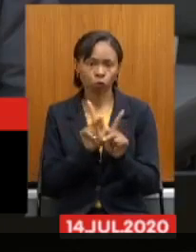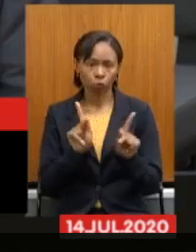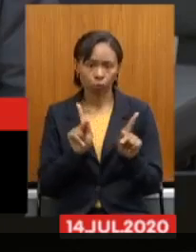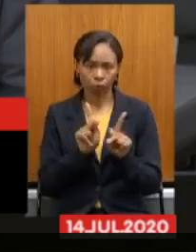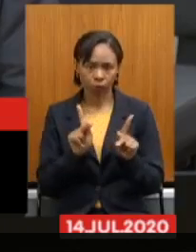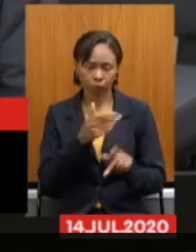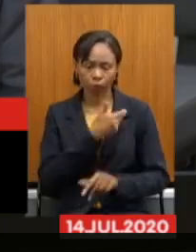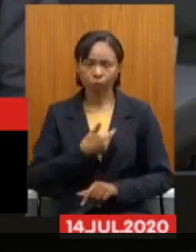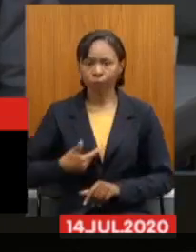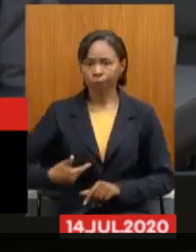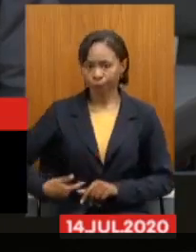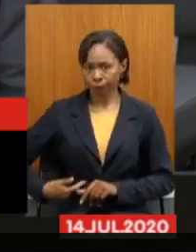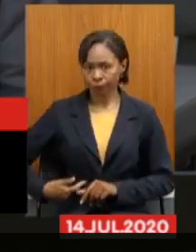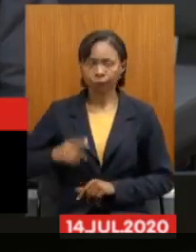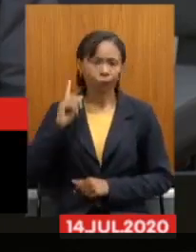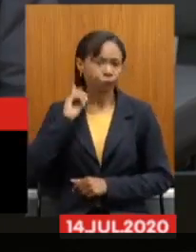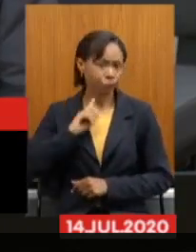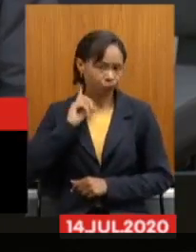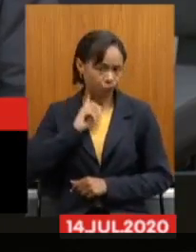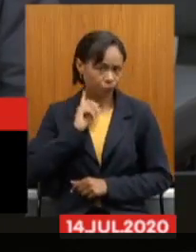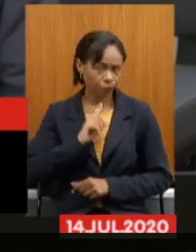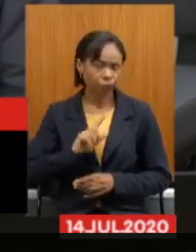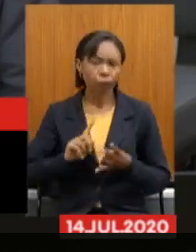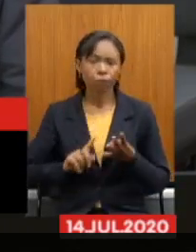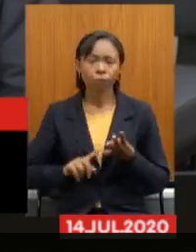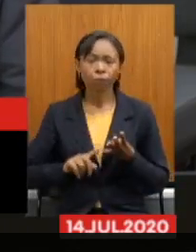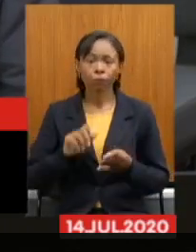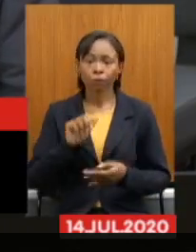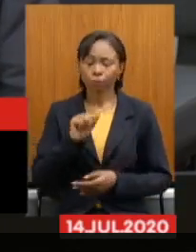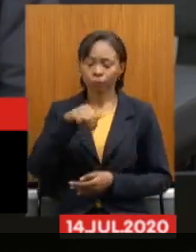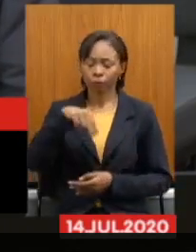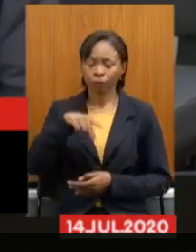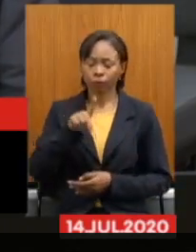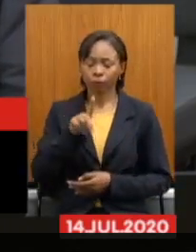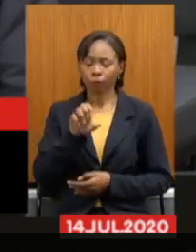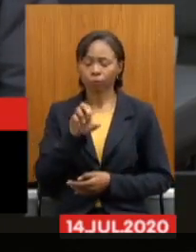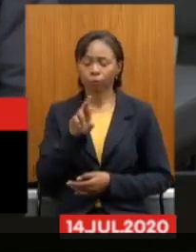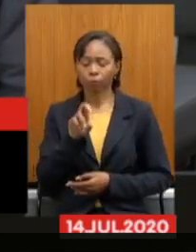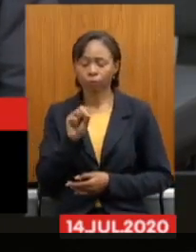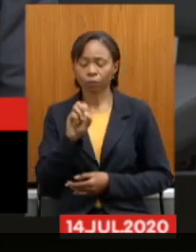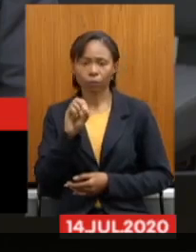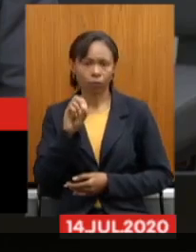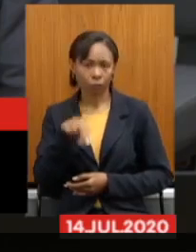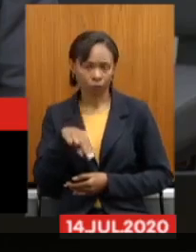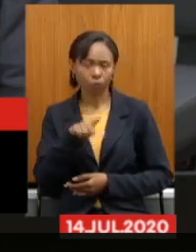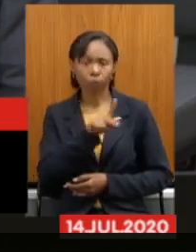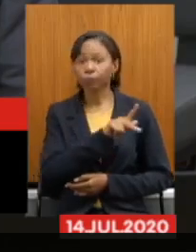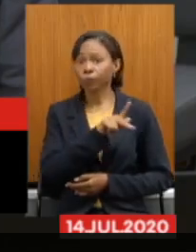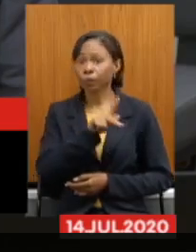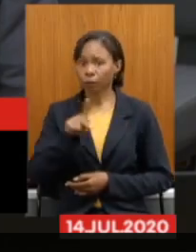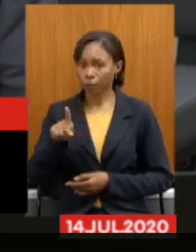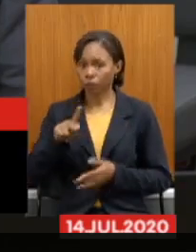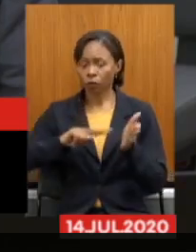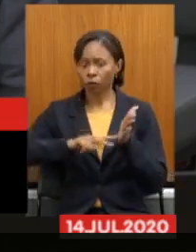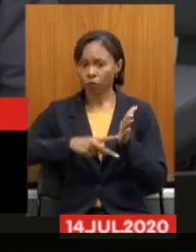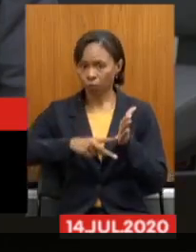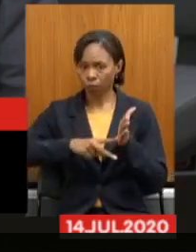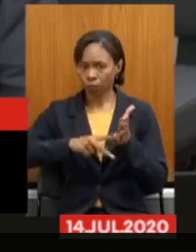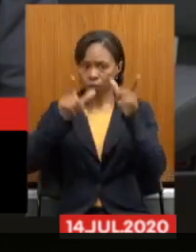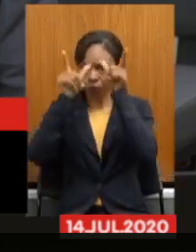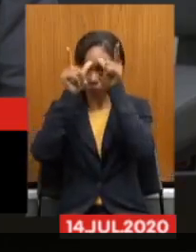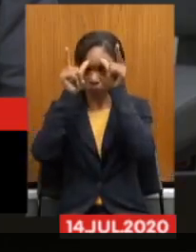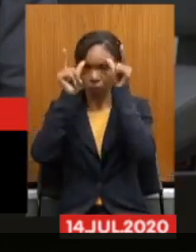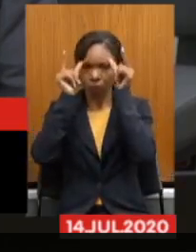Públicos de Minas Gerais, Anderson Rodrigues, presidente do Sindicato dos